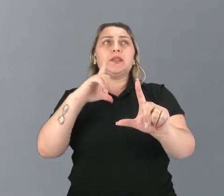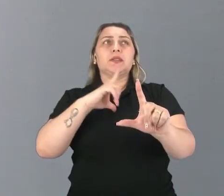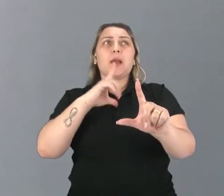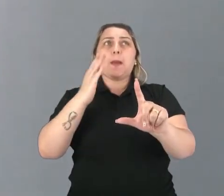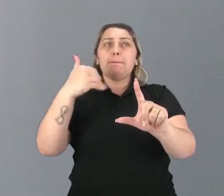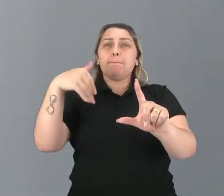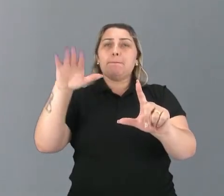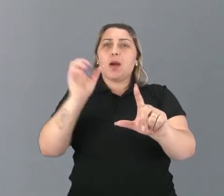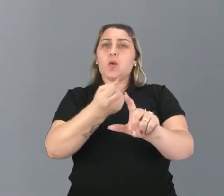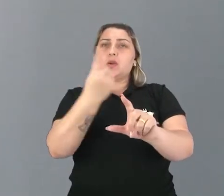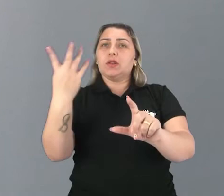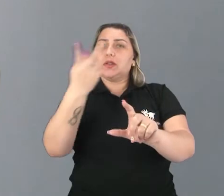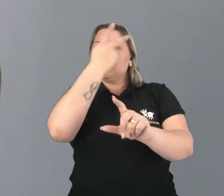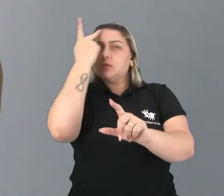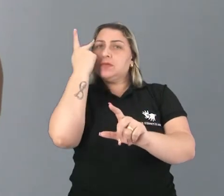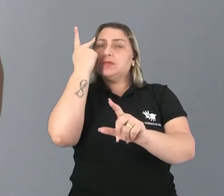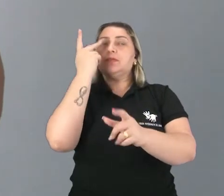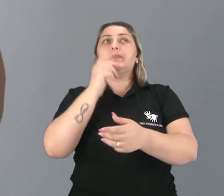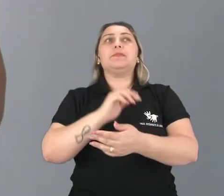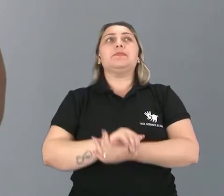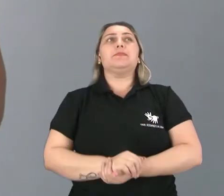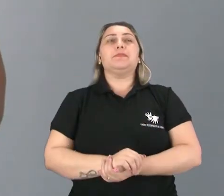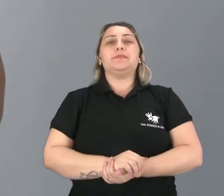temos maior quantidade de pessoas?